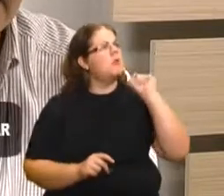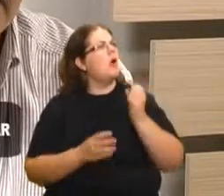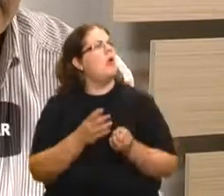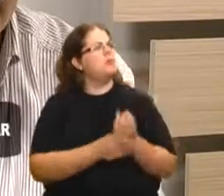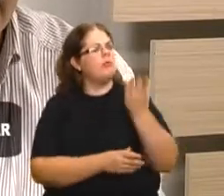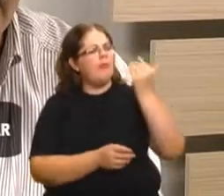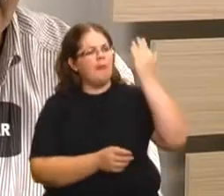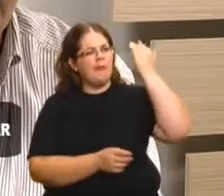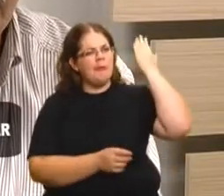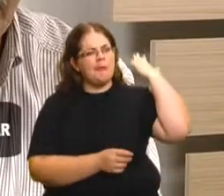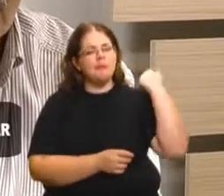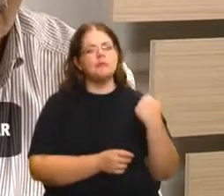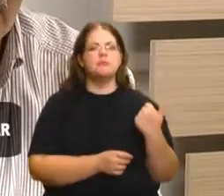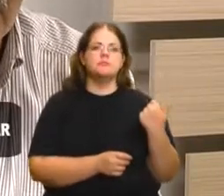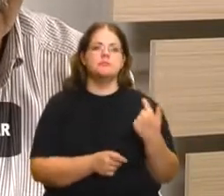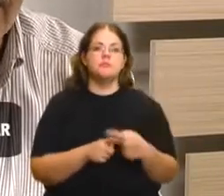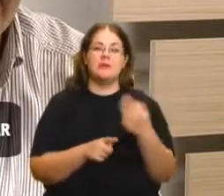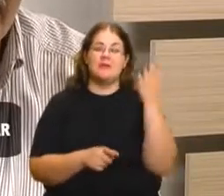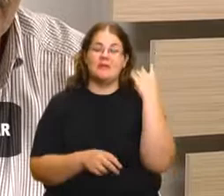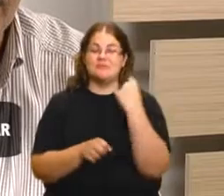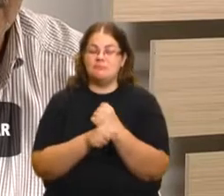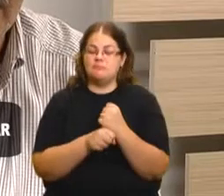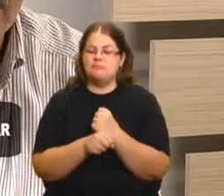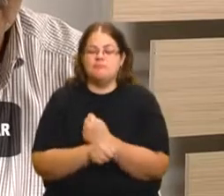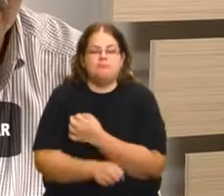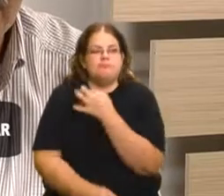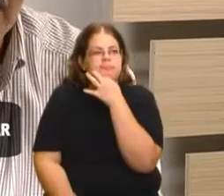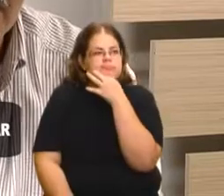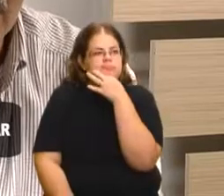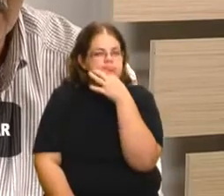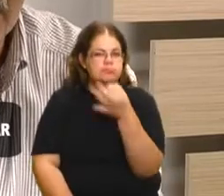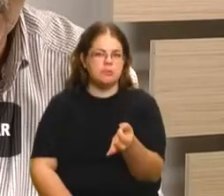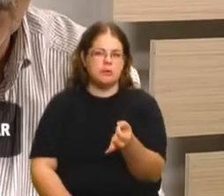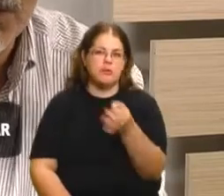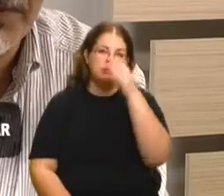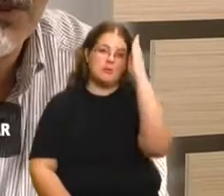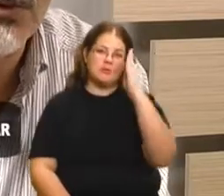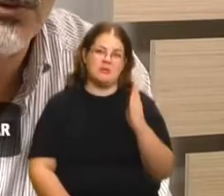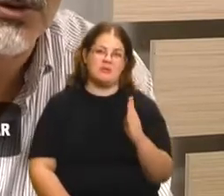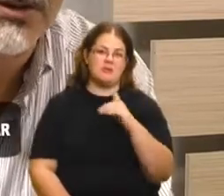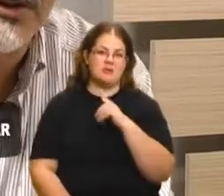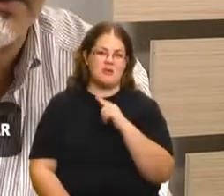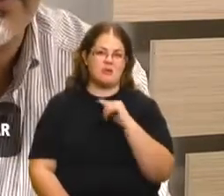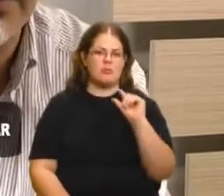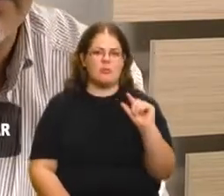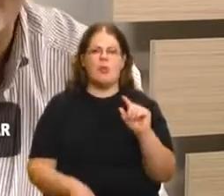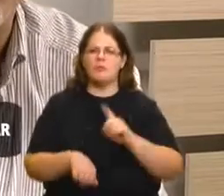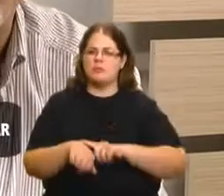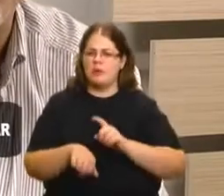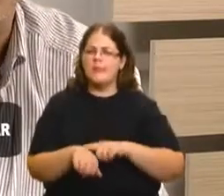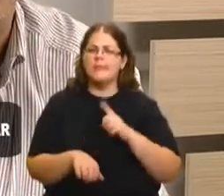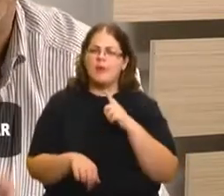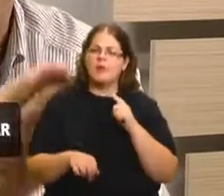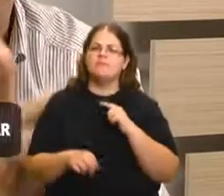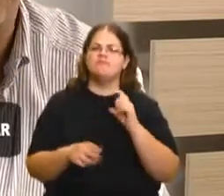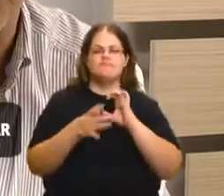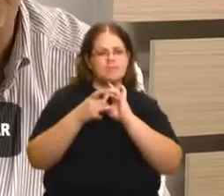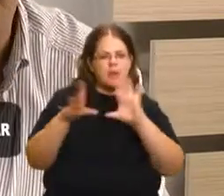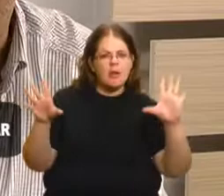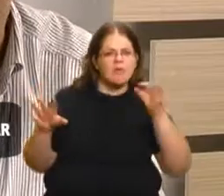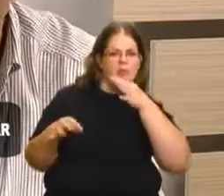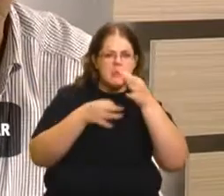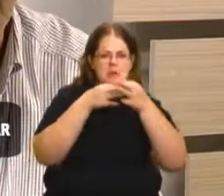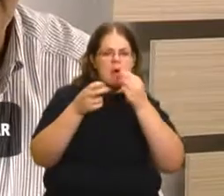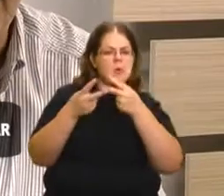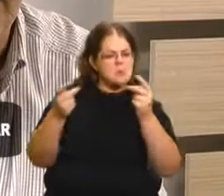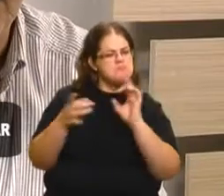aquilo. Foi um período terrível. O Brasil tem poucos períodos de democracia. Depois o professor